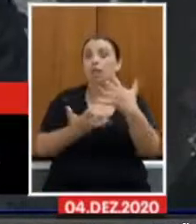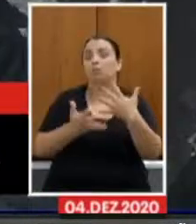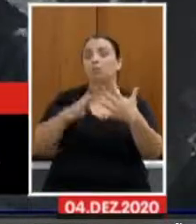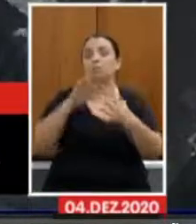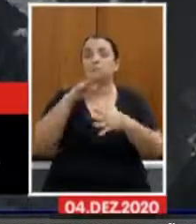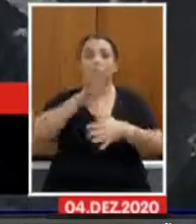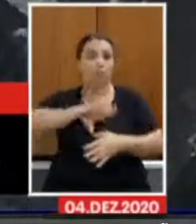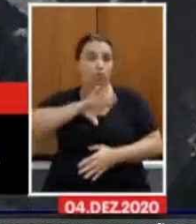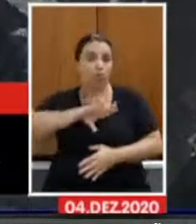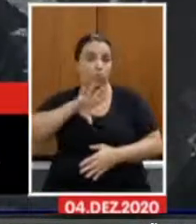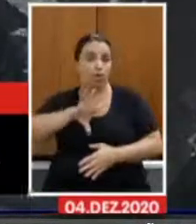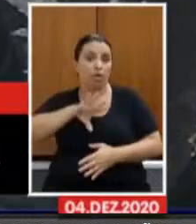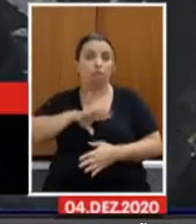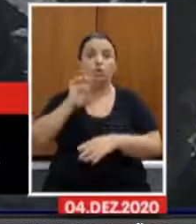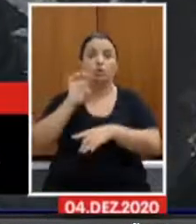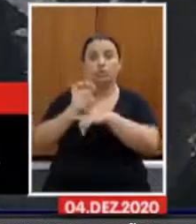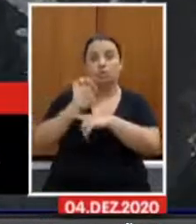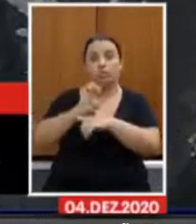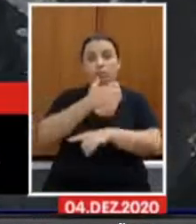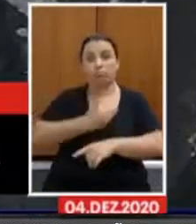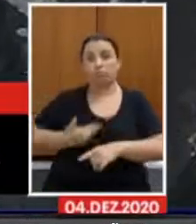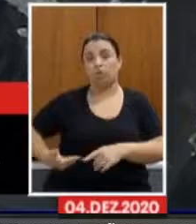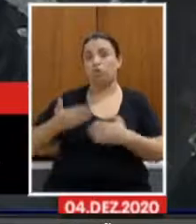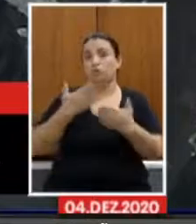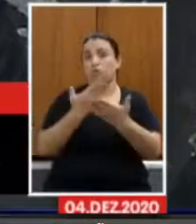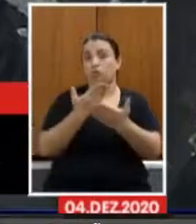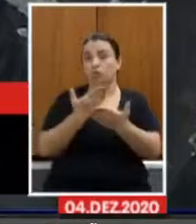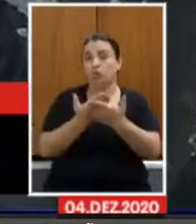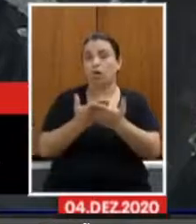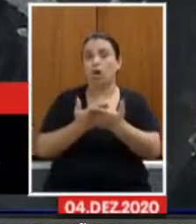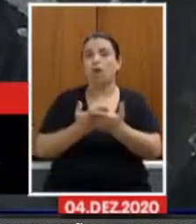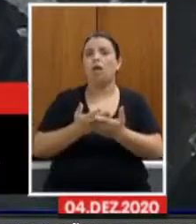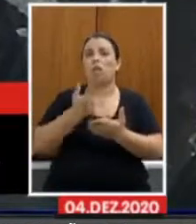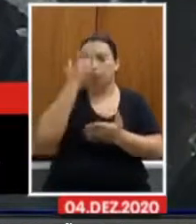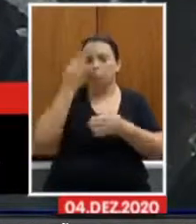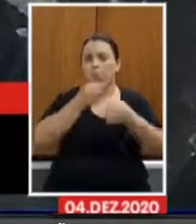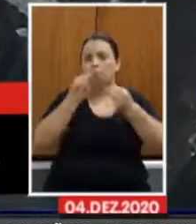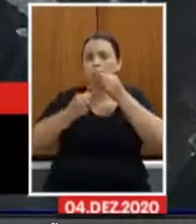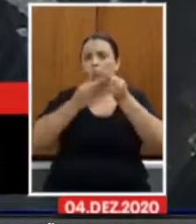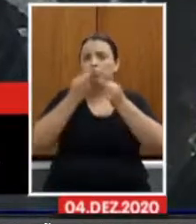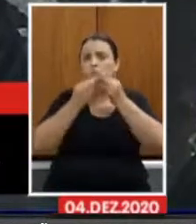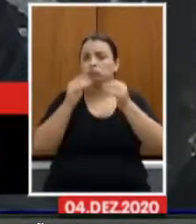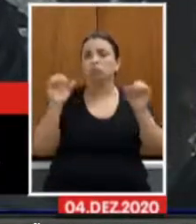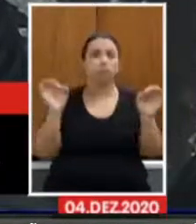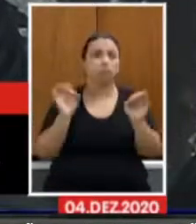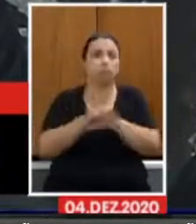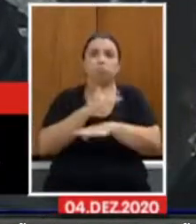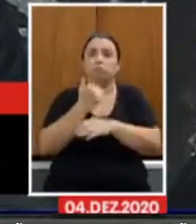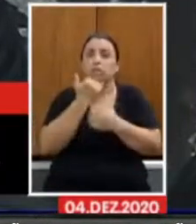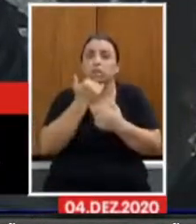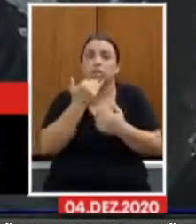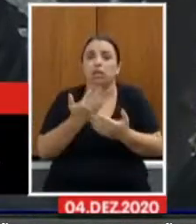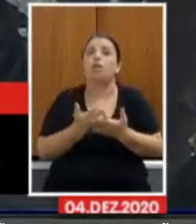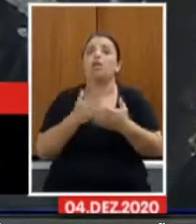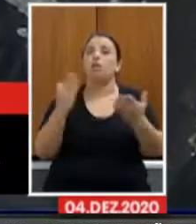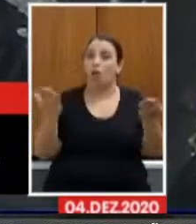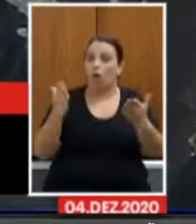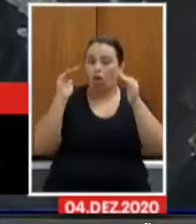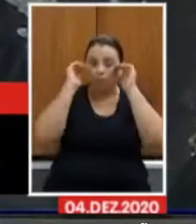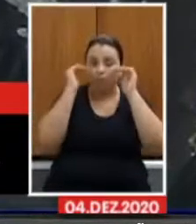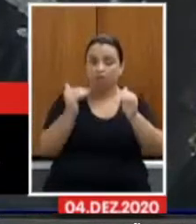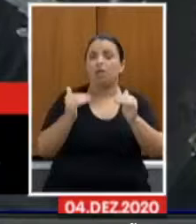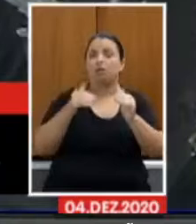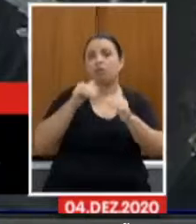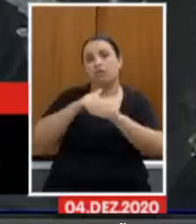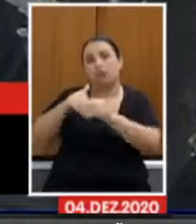de educação. Em discussão, parecer, não há oradores inscritos, encerra-se a discussão. A presidência vai submeter a matéria à